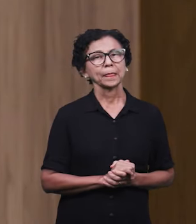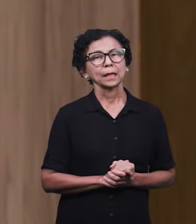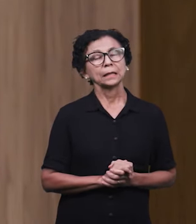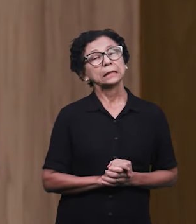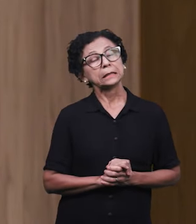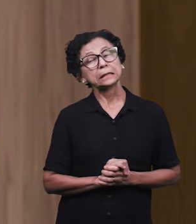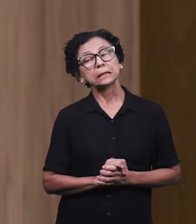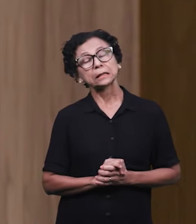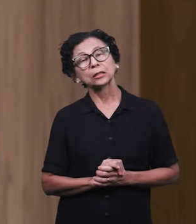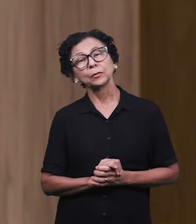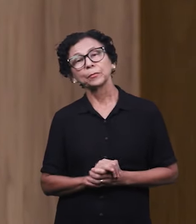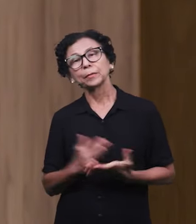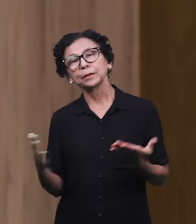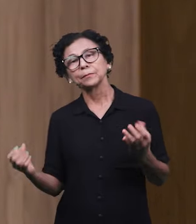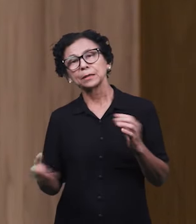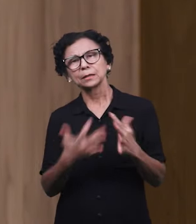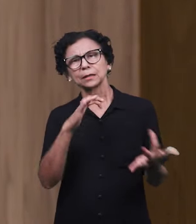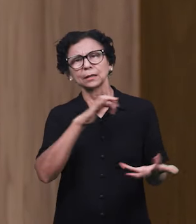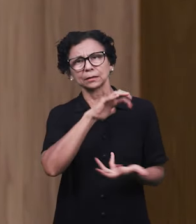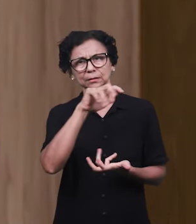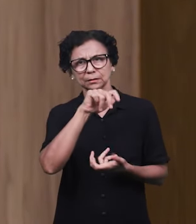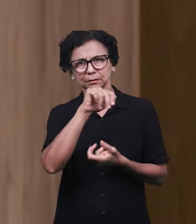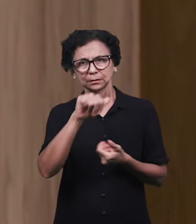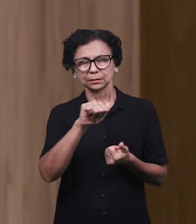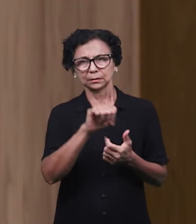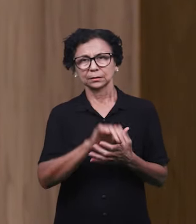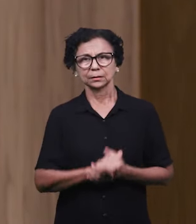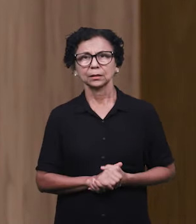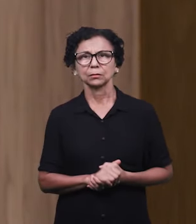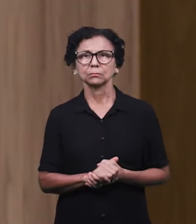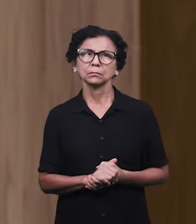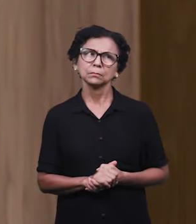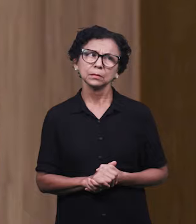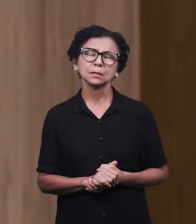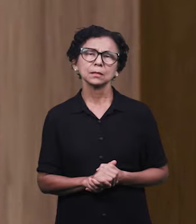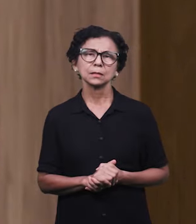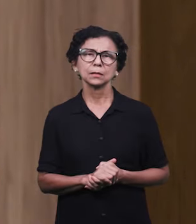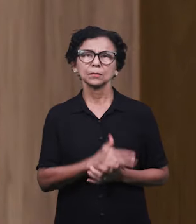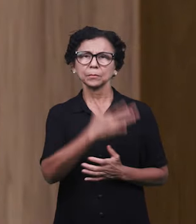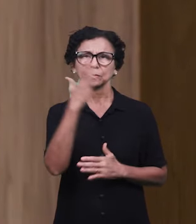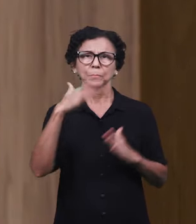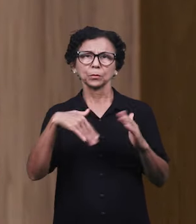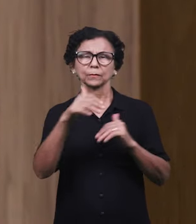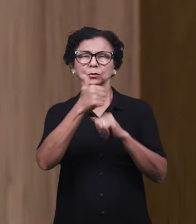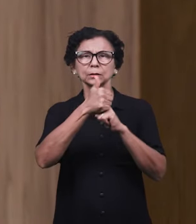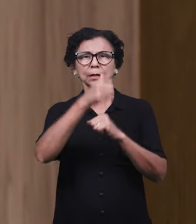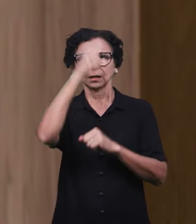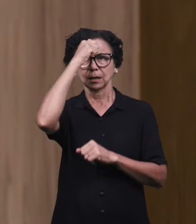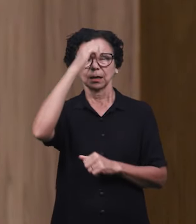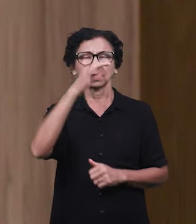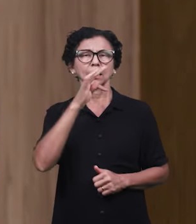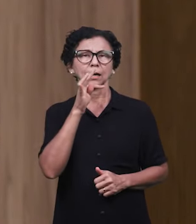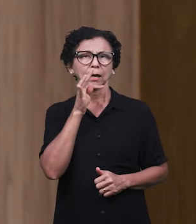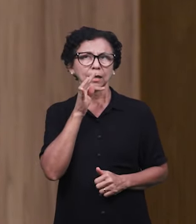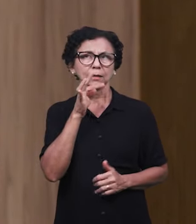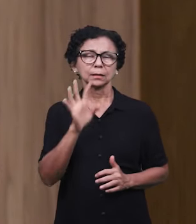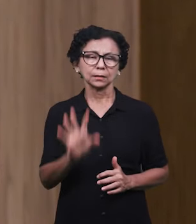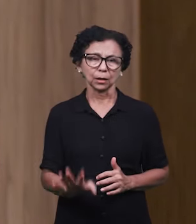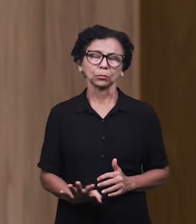por profissionais ateus, a gente não pode pensar que a possível comprovação da